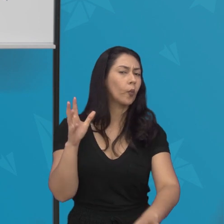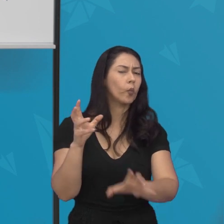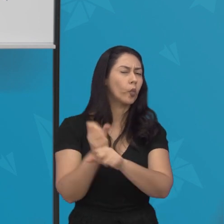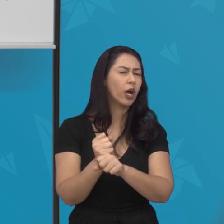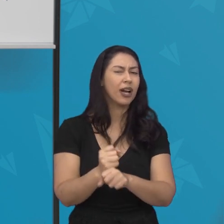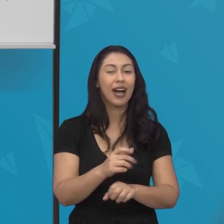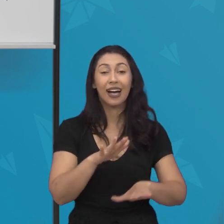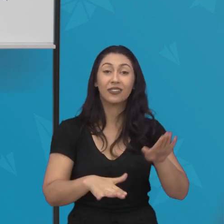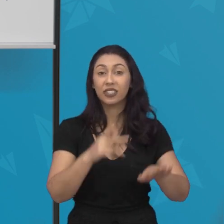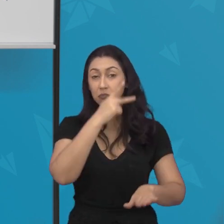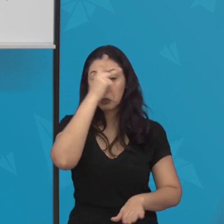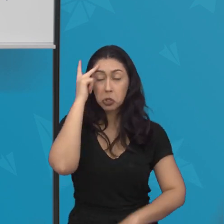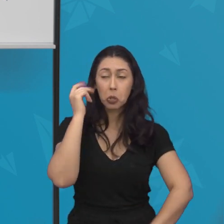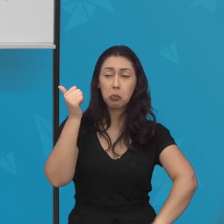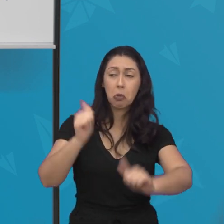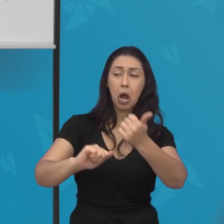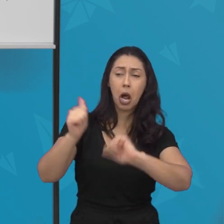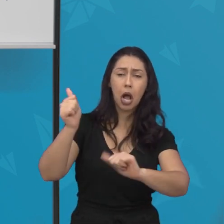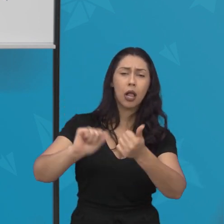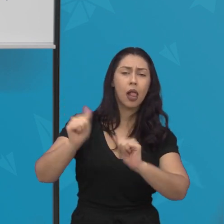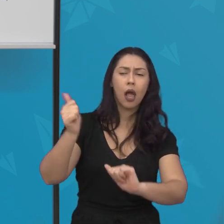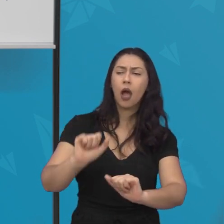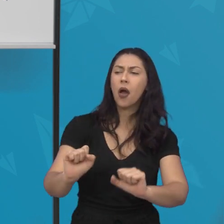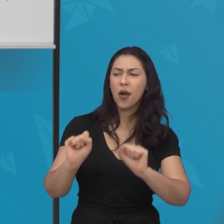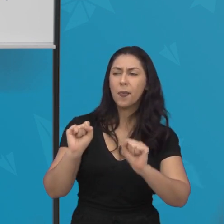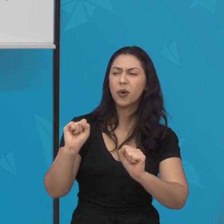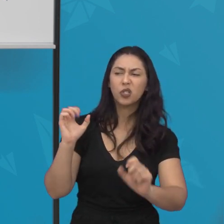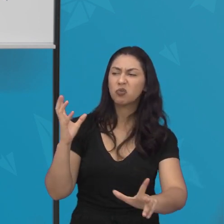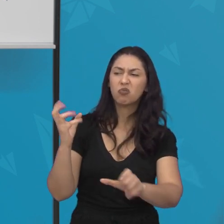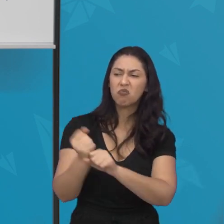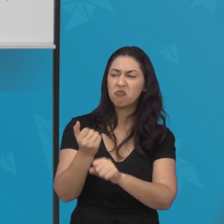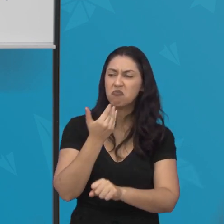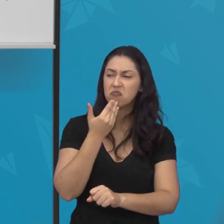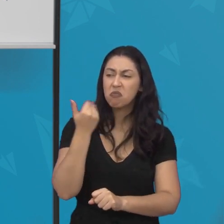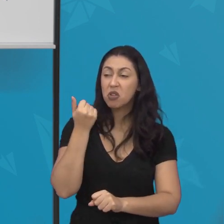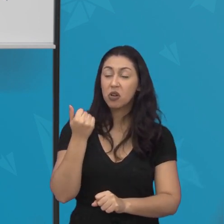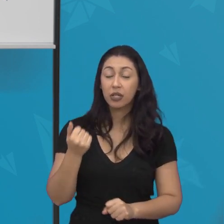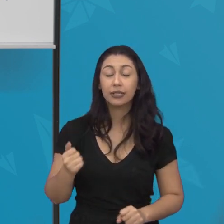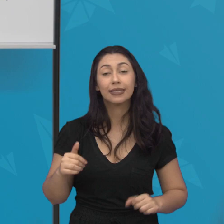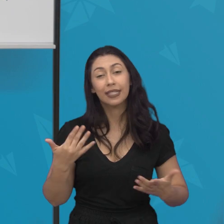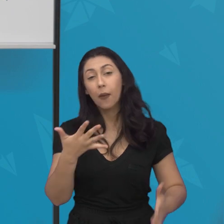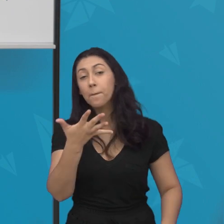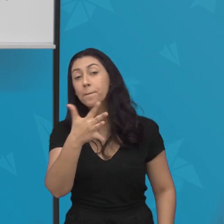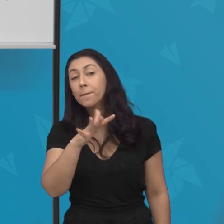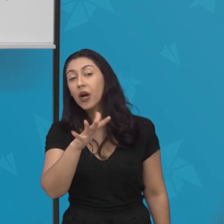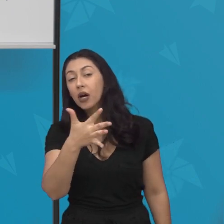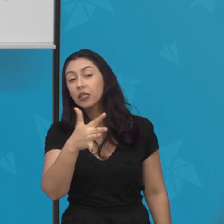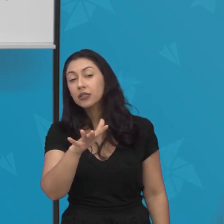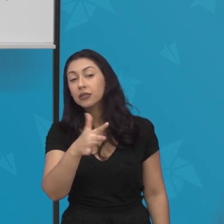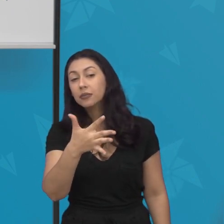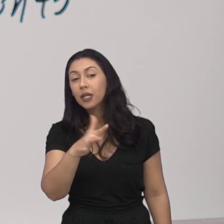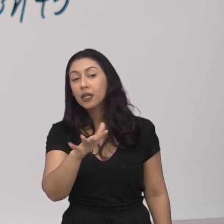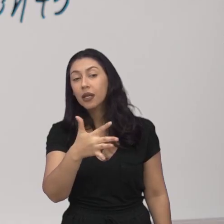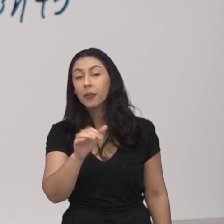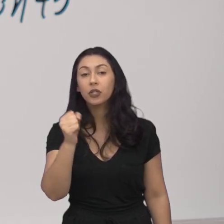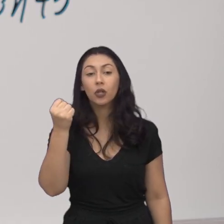corretor de banca até prefere que deixe o número redondinho, número inteiro. A gente pode deixar como sendo aproximadamente de